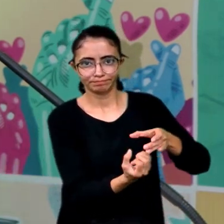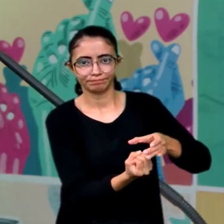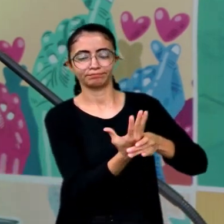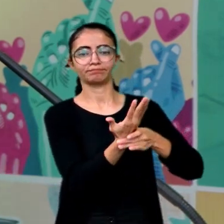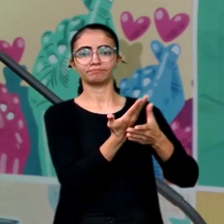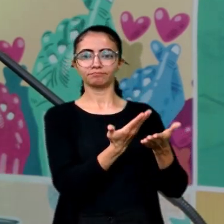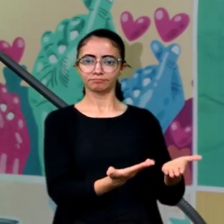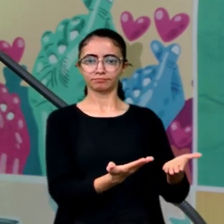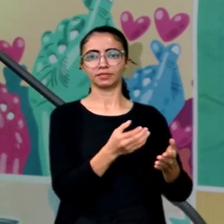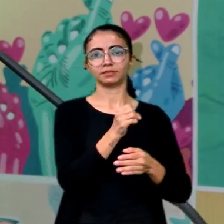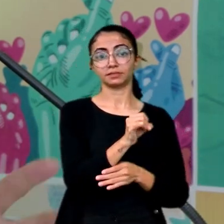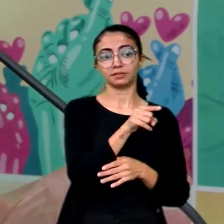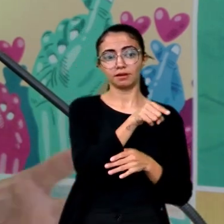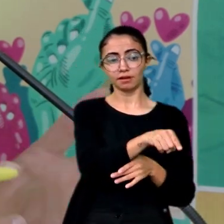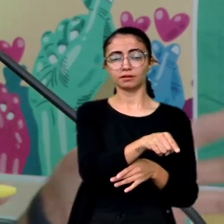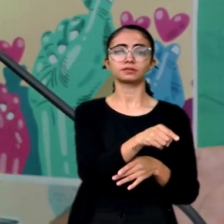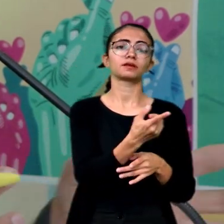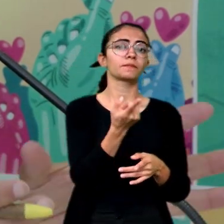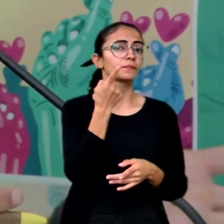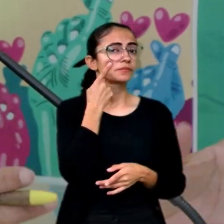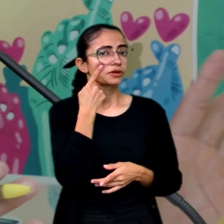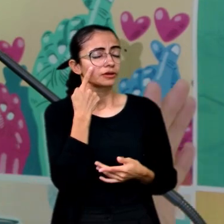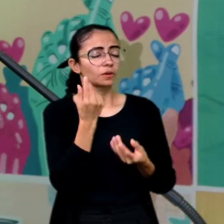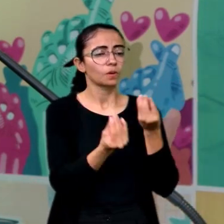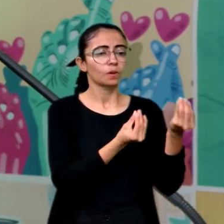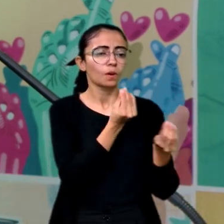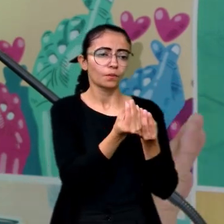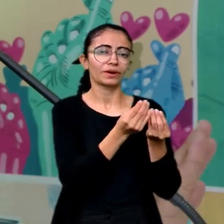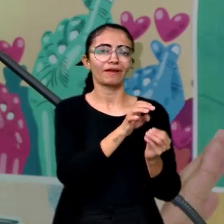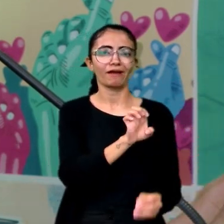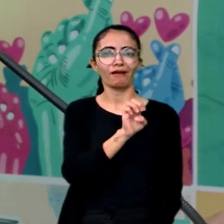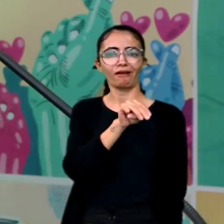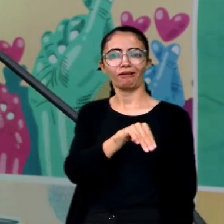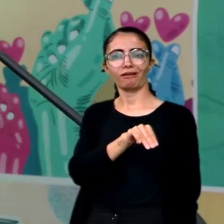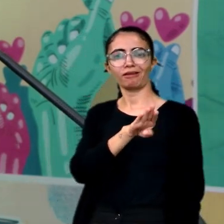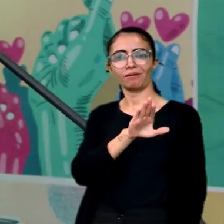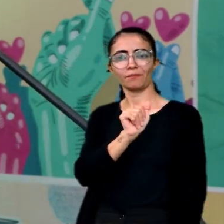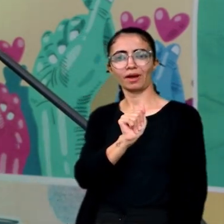alguma forma, eu posso me equivocar aqui nos termos, você fica totalmente confortável para